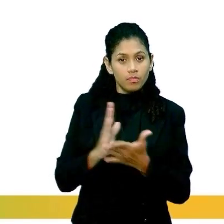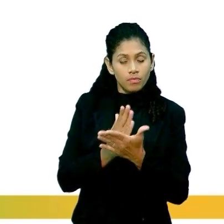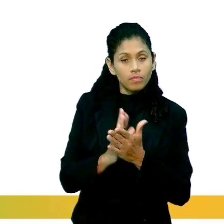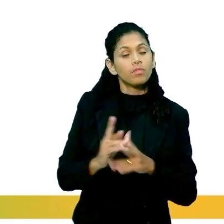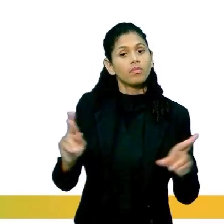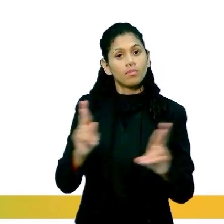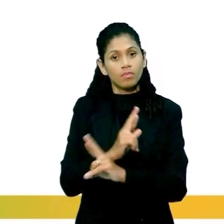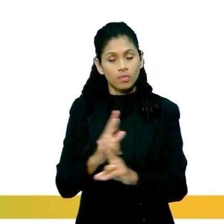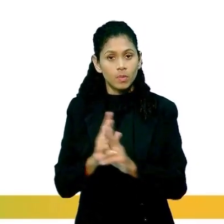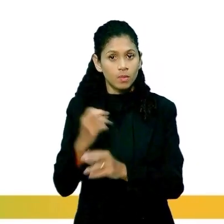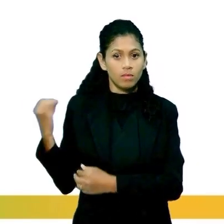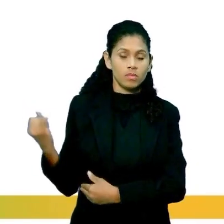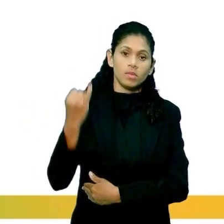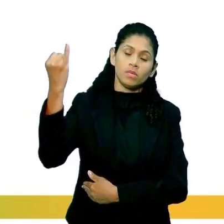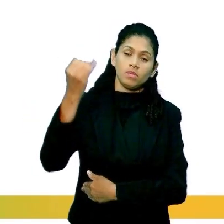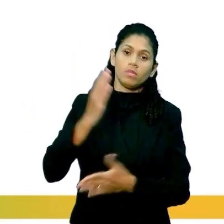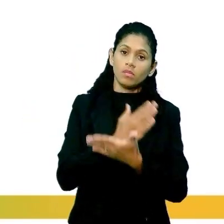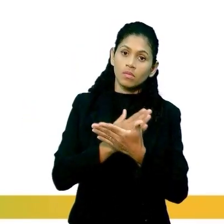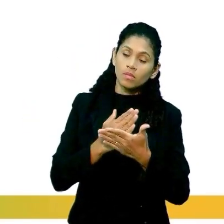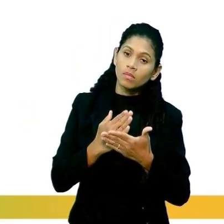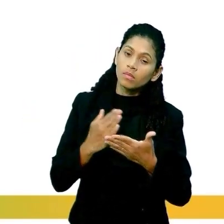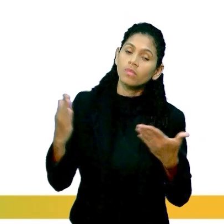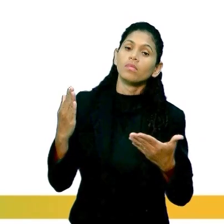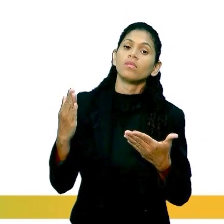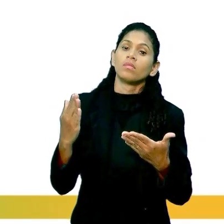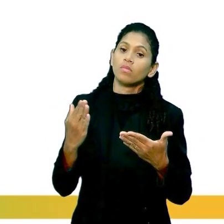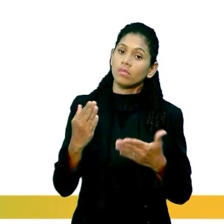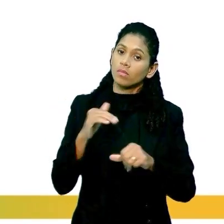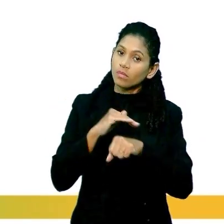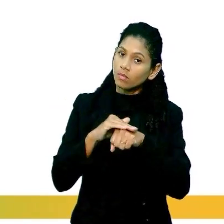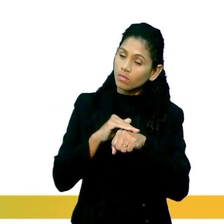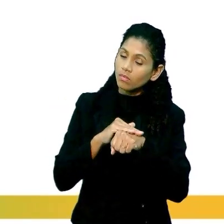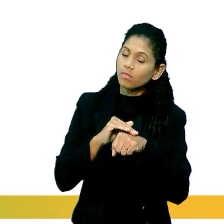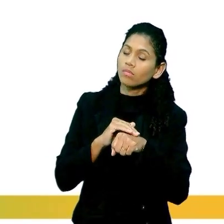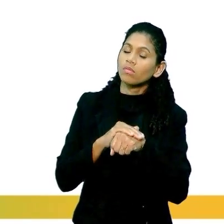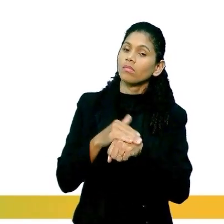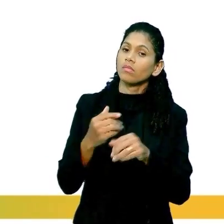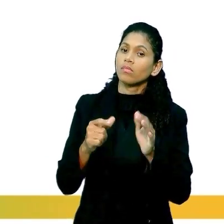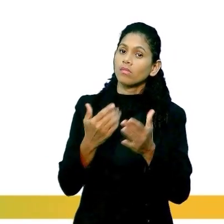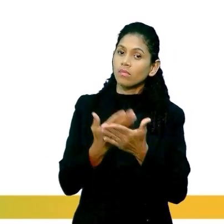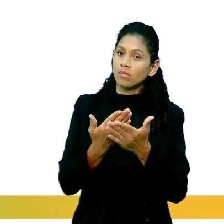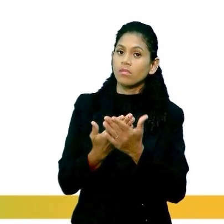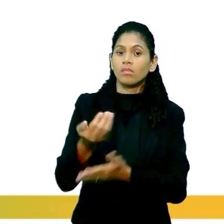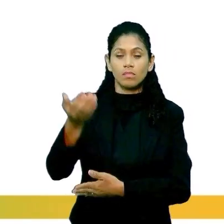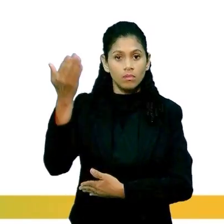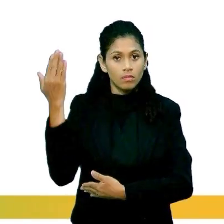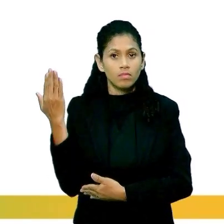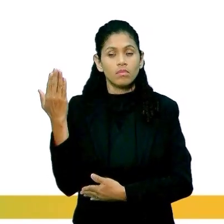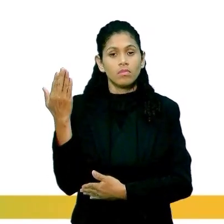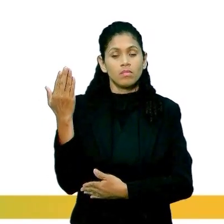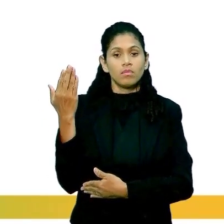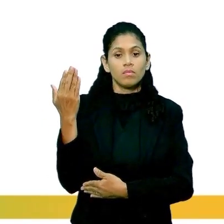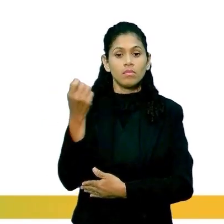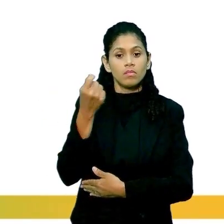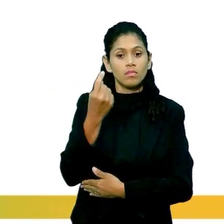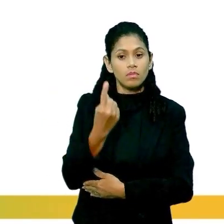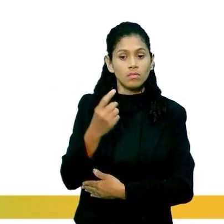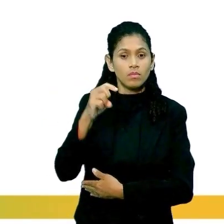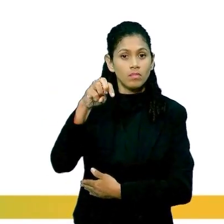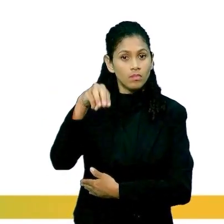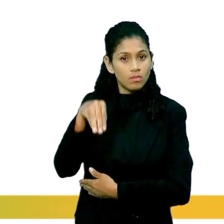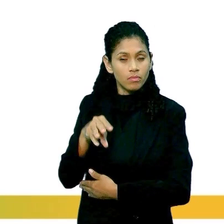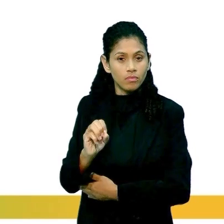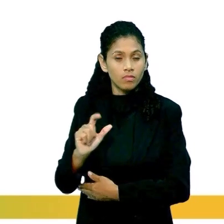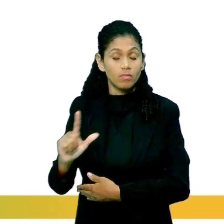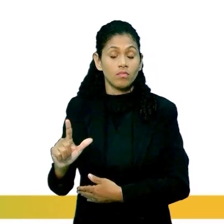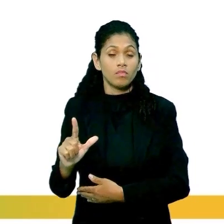importantes que nós também já conversamos na aula anterior. O que é um mol? Um mol, ele equivalente à massa molar, aquela que